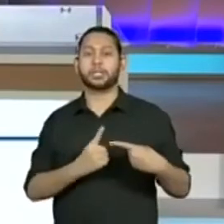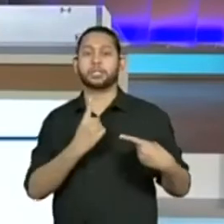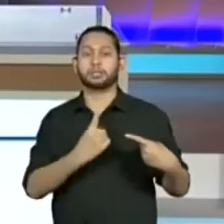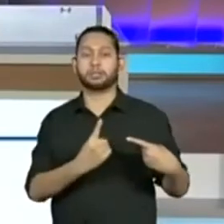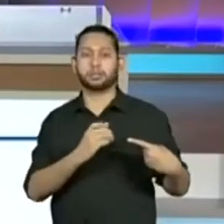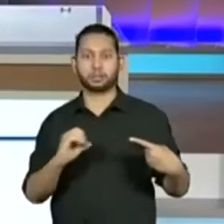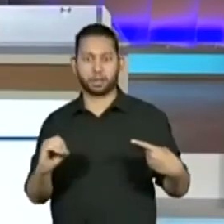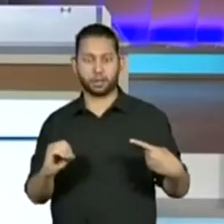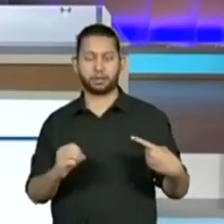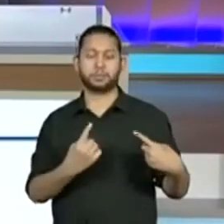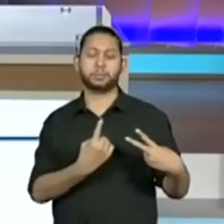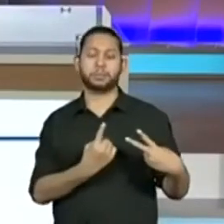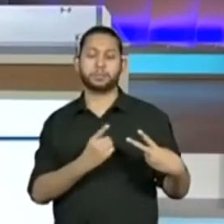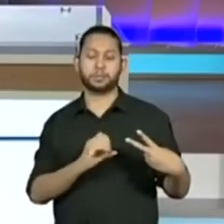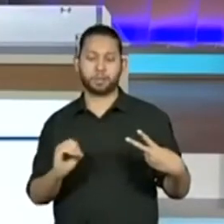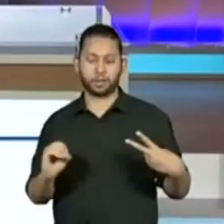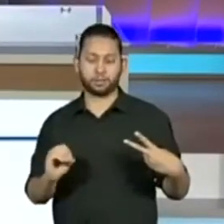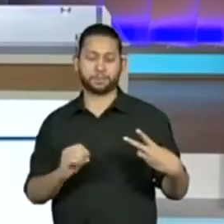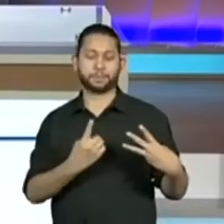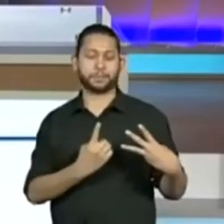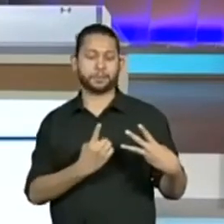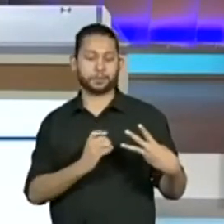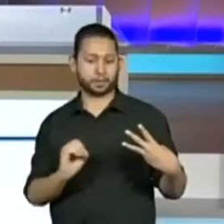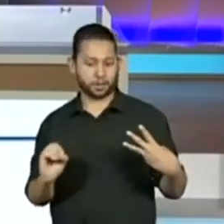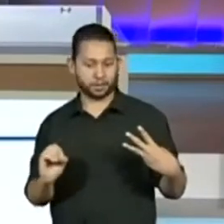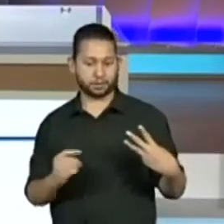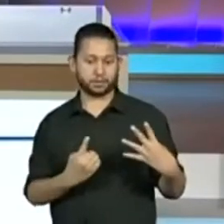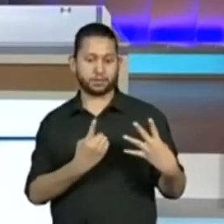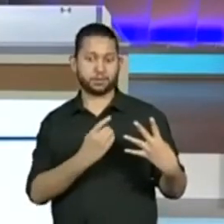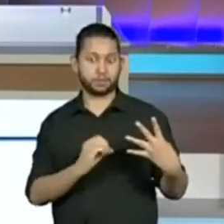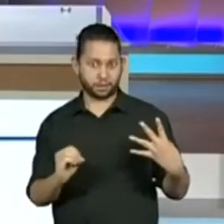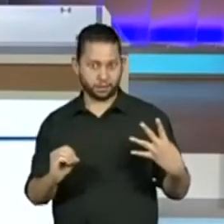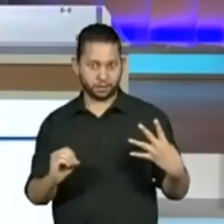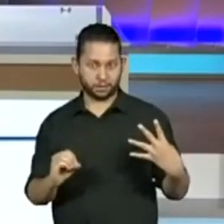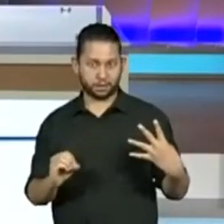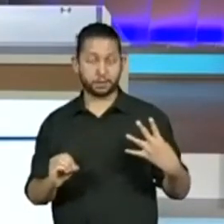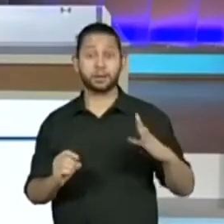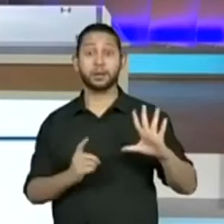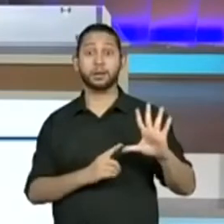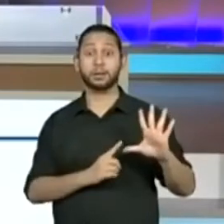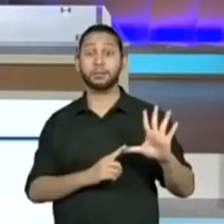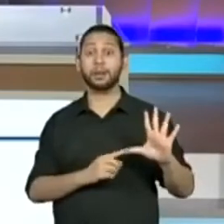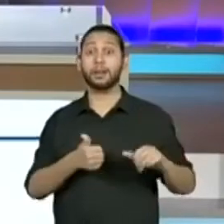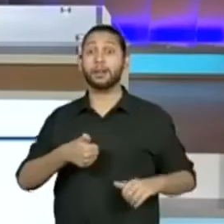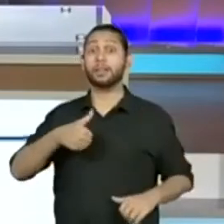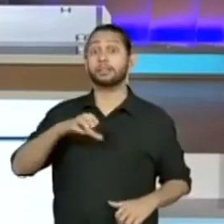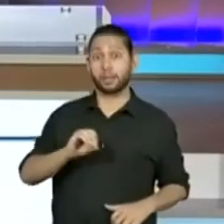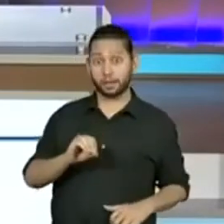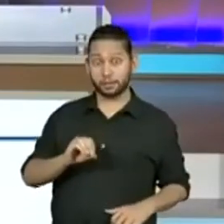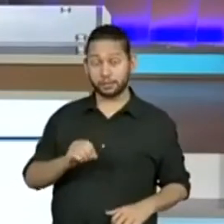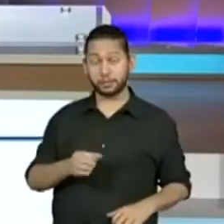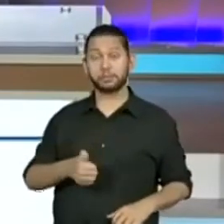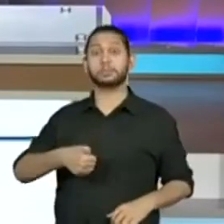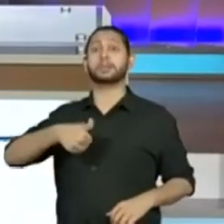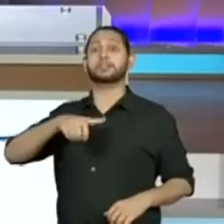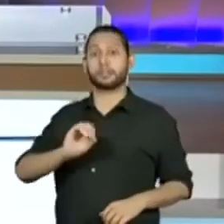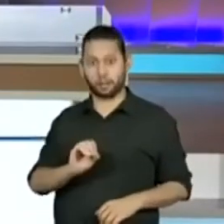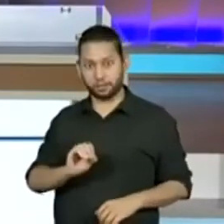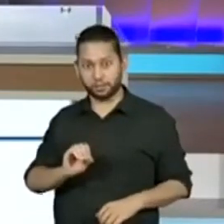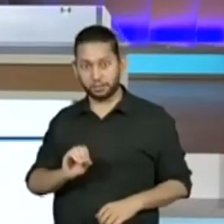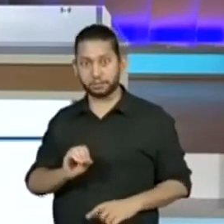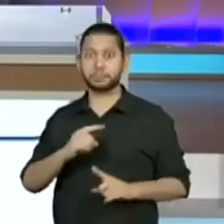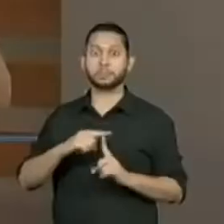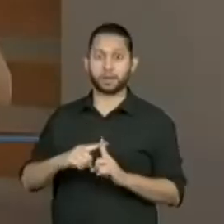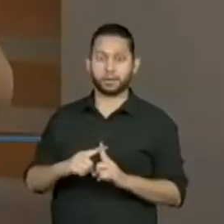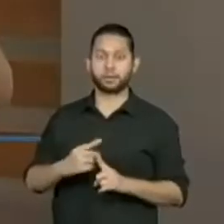100 mais 100 mais 100, mais 10, mais 10, mais 4, mais 4. Quer